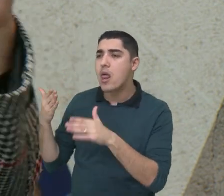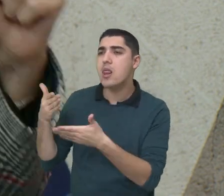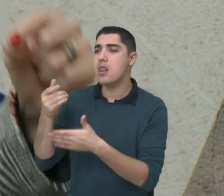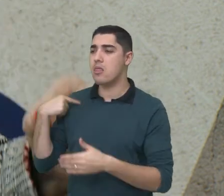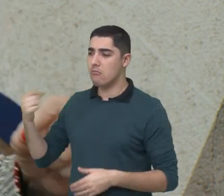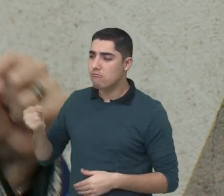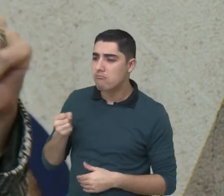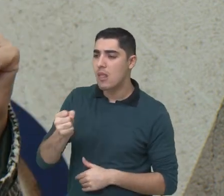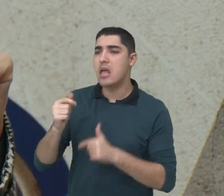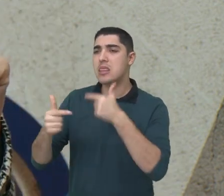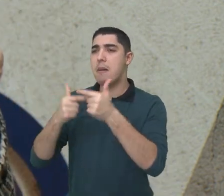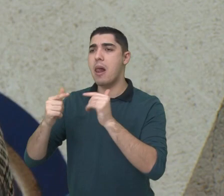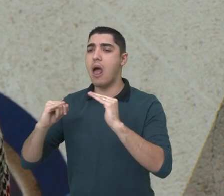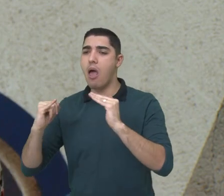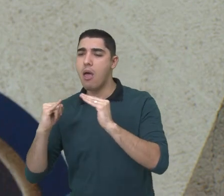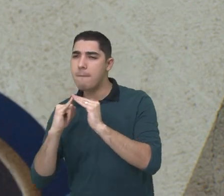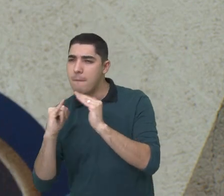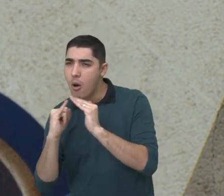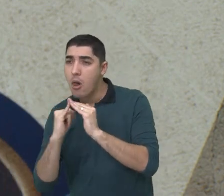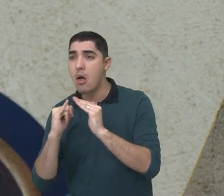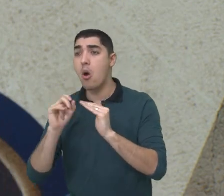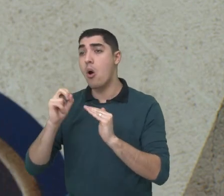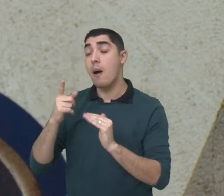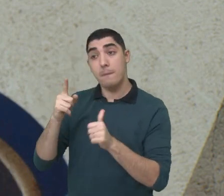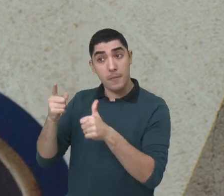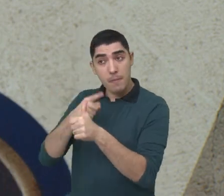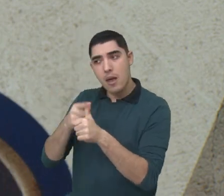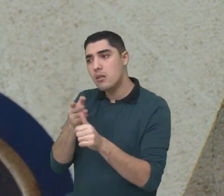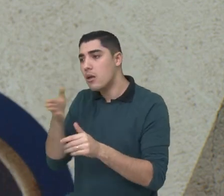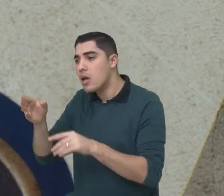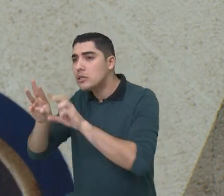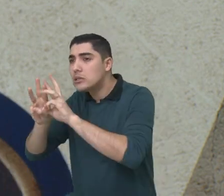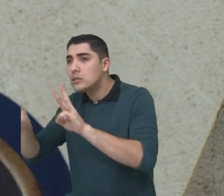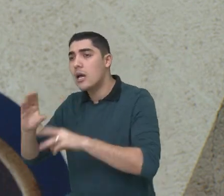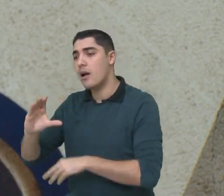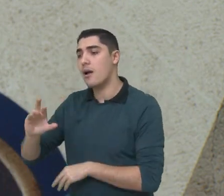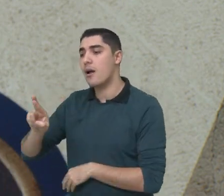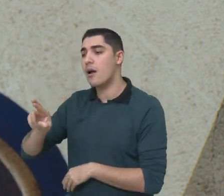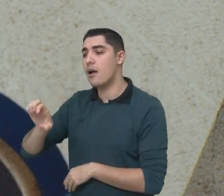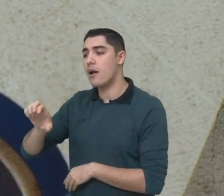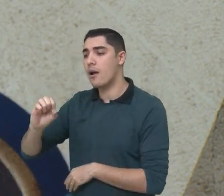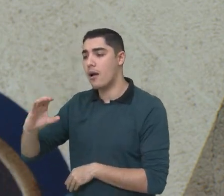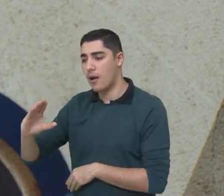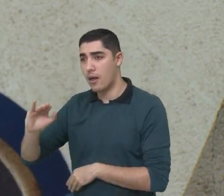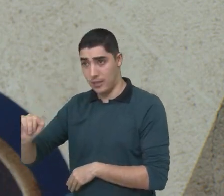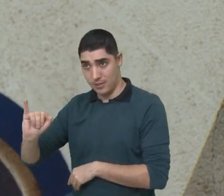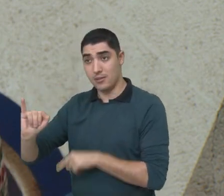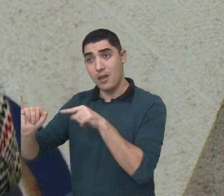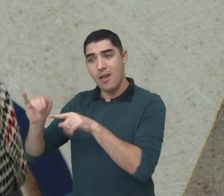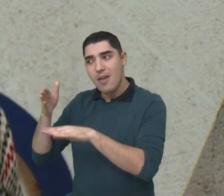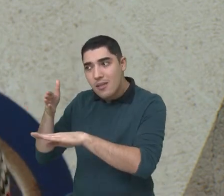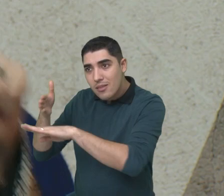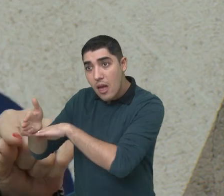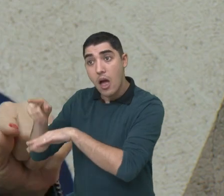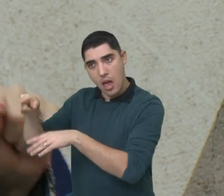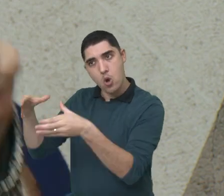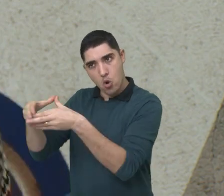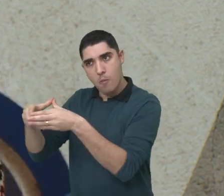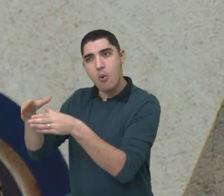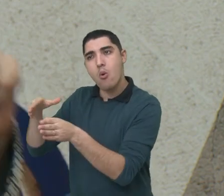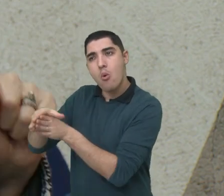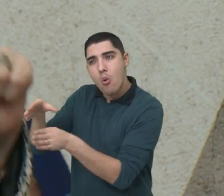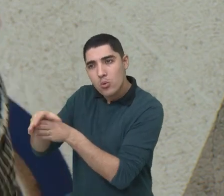ou falar com um corretor, procure no Cresce, no site do Conselho Regional de Corretores de Imóveis, se de